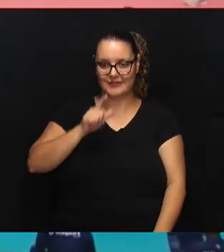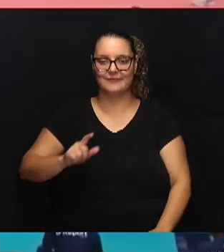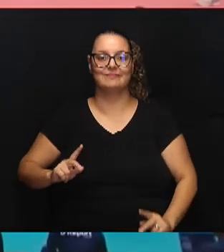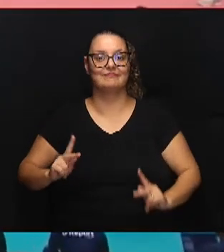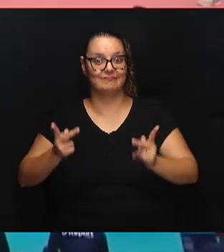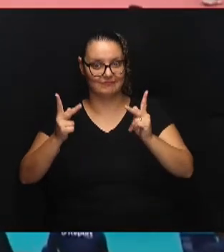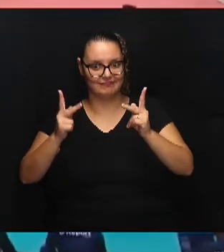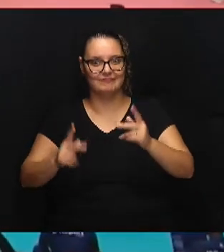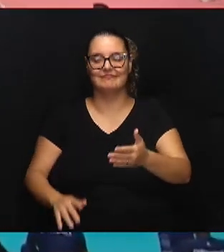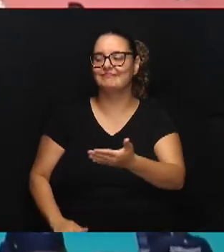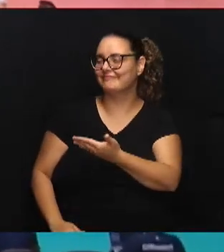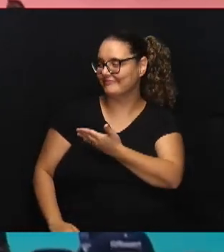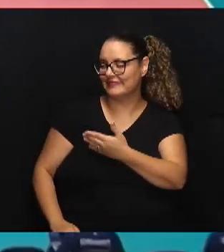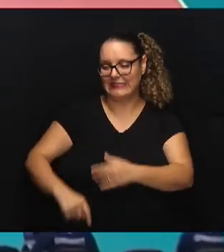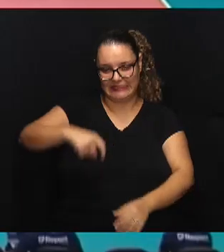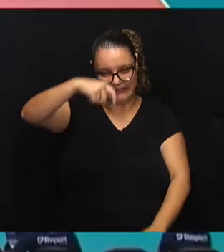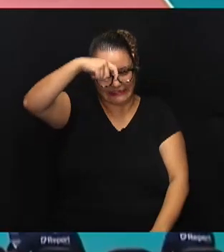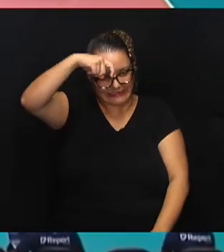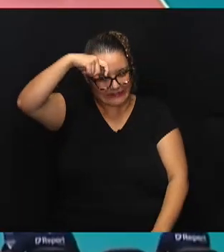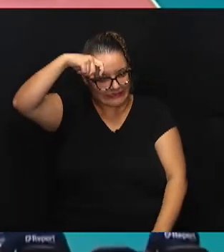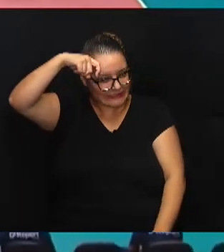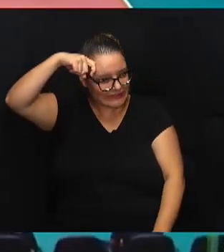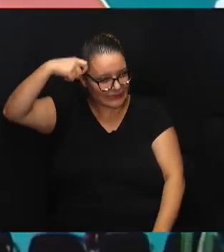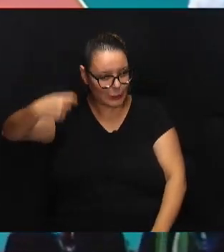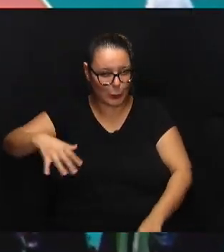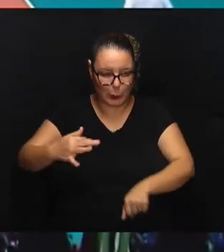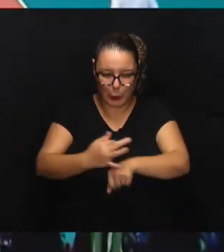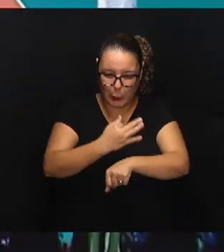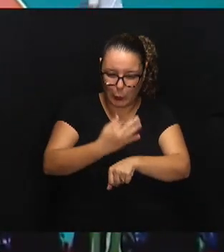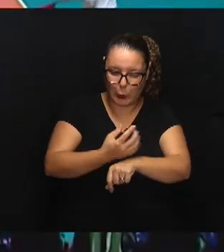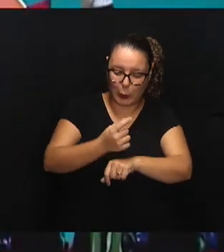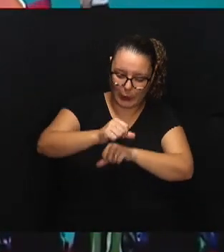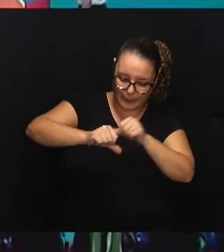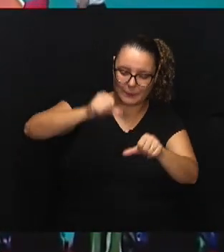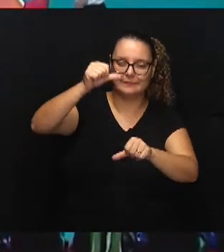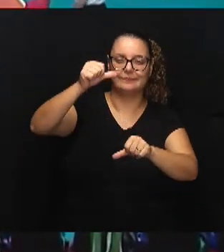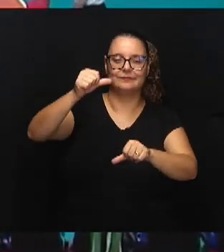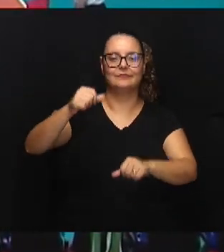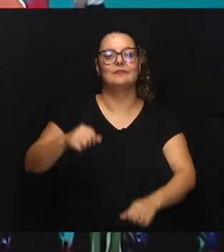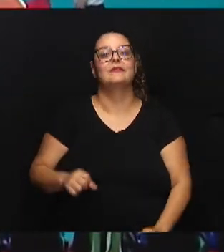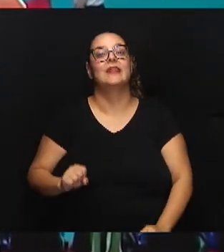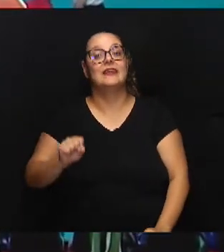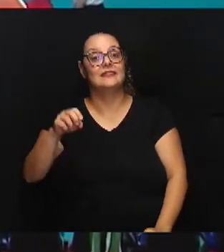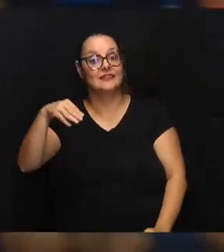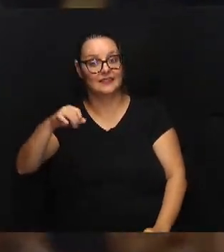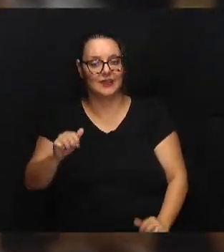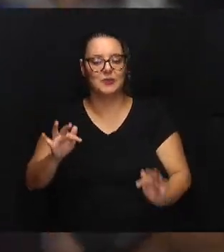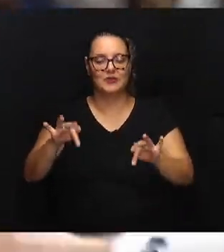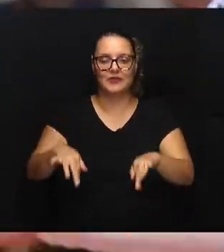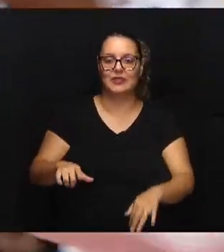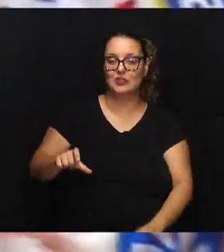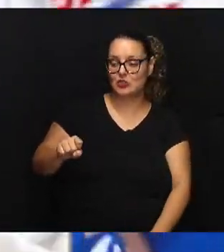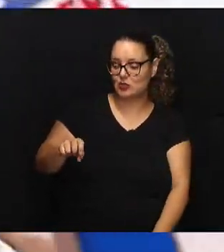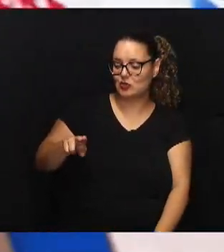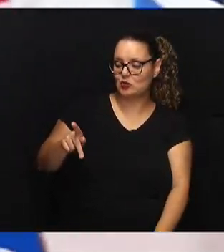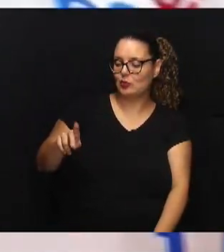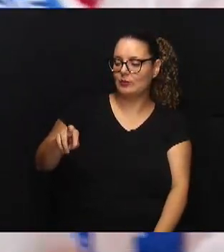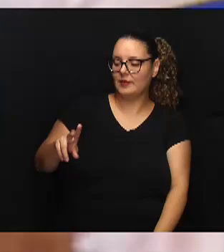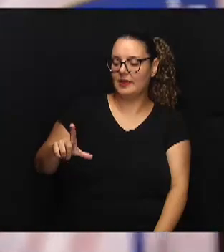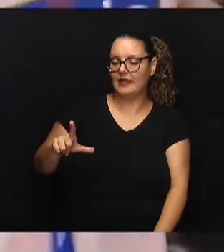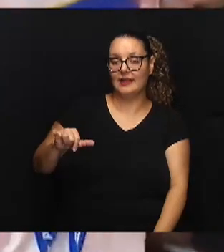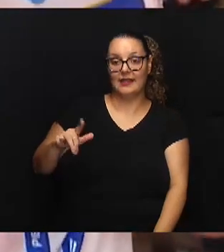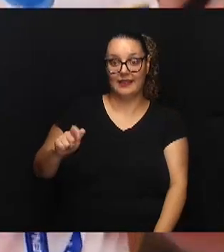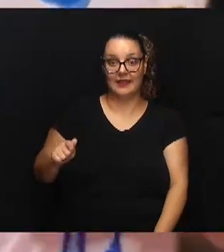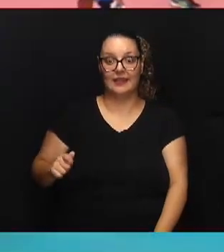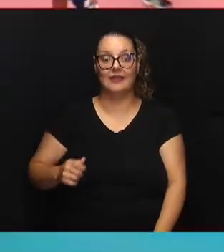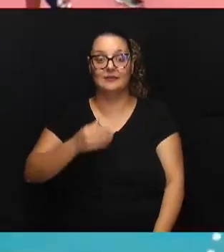vitória, suada, na raça, de virada, na semifinal da Superliga Masculina. Olha só